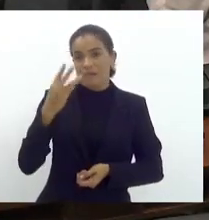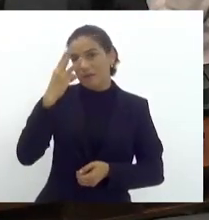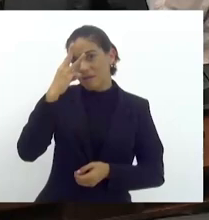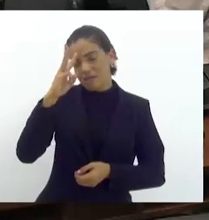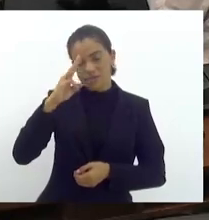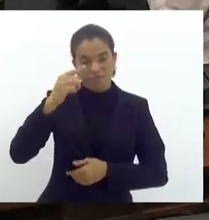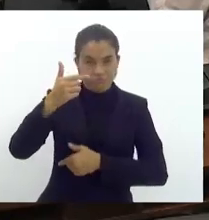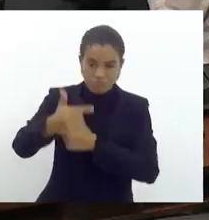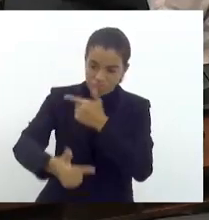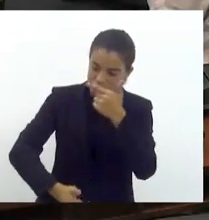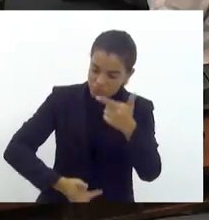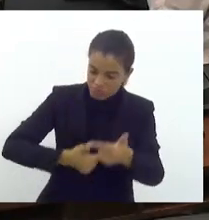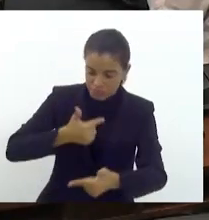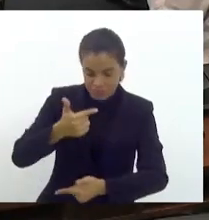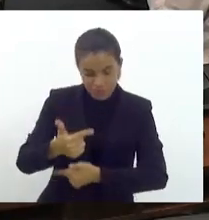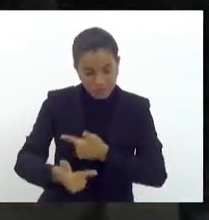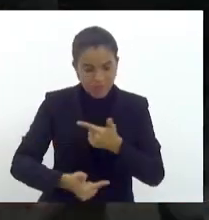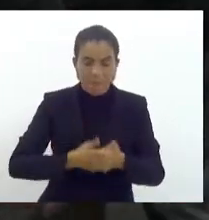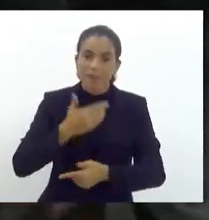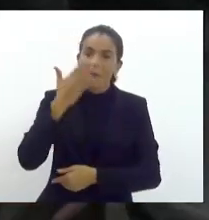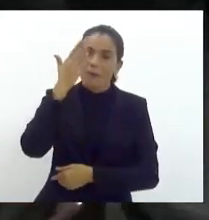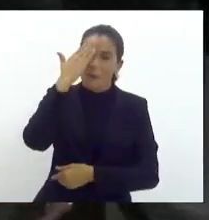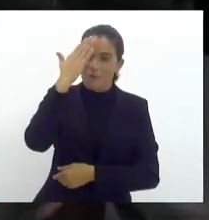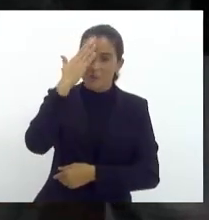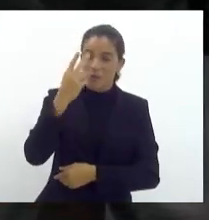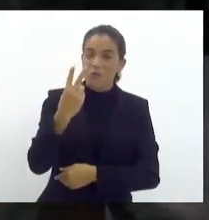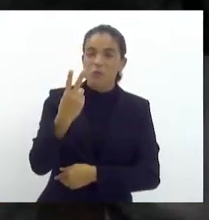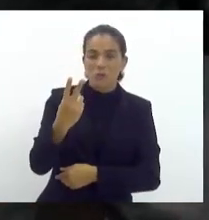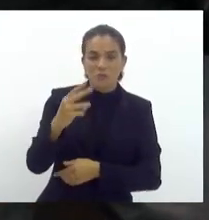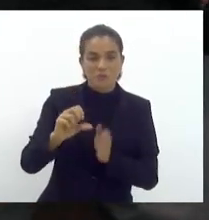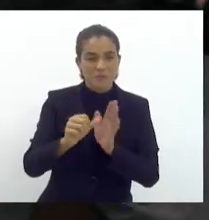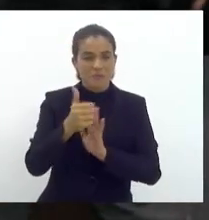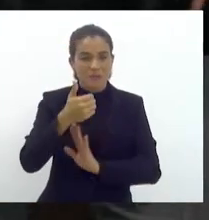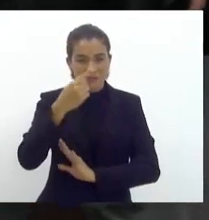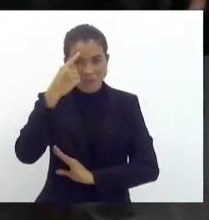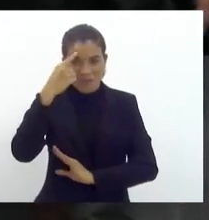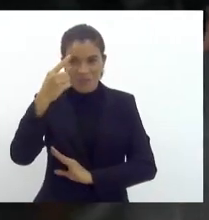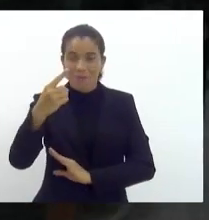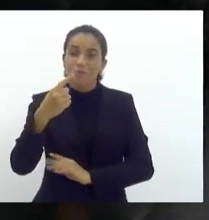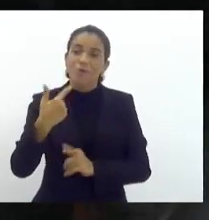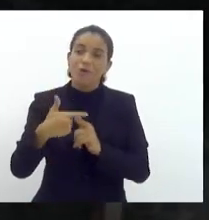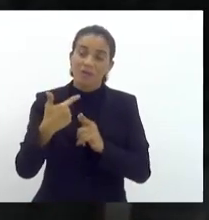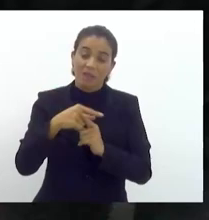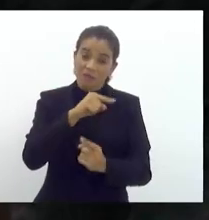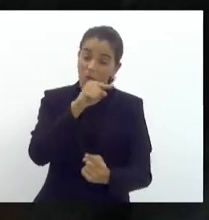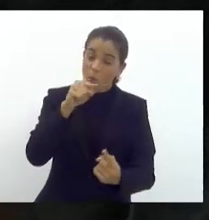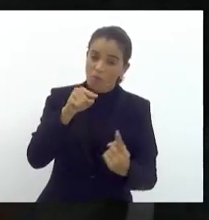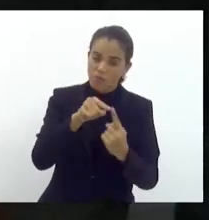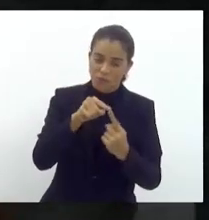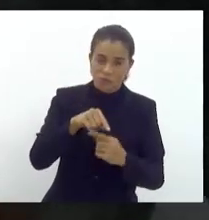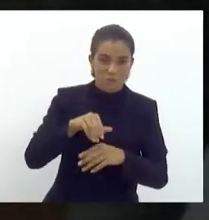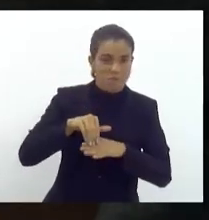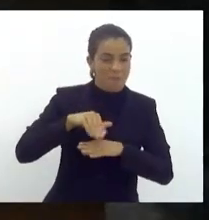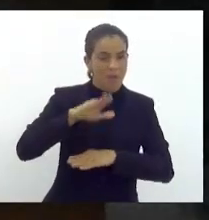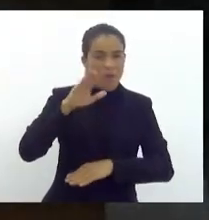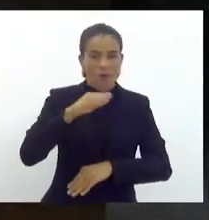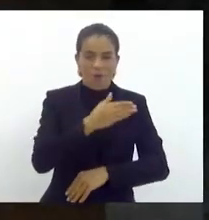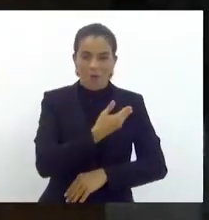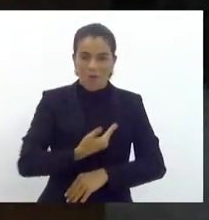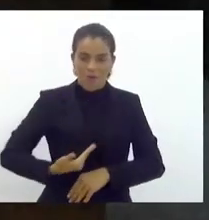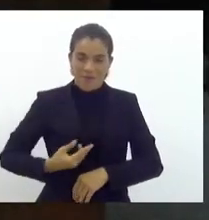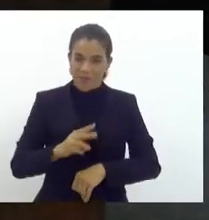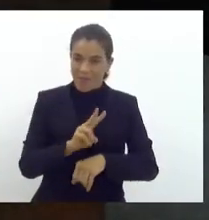sei que vossa excelência não esteve aqui nos dois primeiro mas justamente porque estava fazendo uma missão maior como Governador e exercício